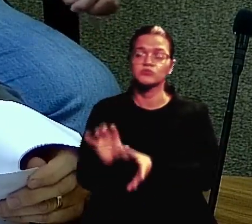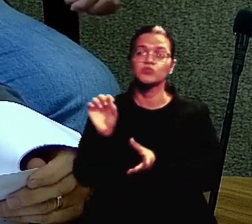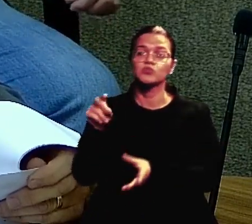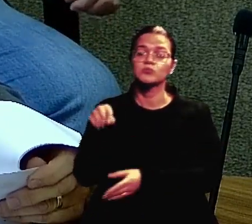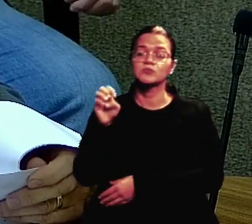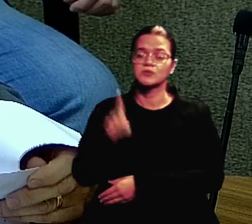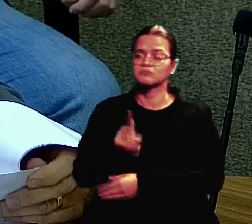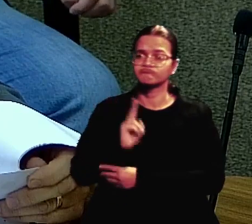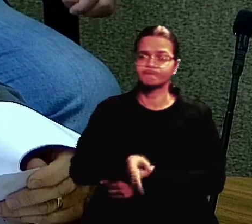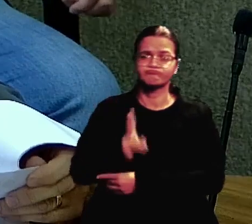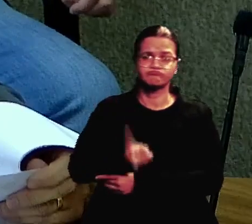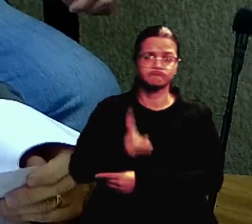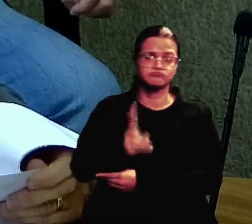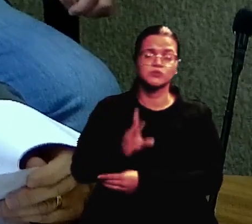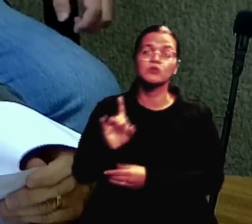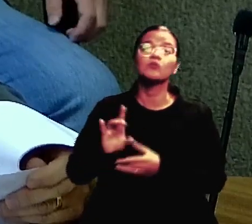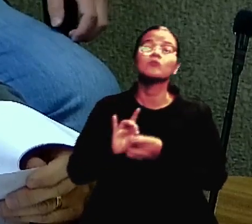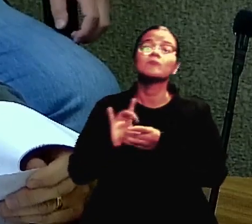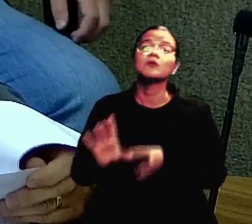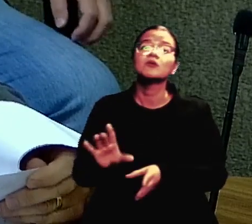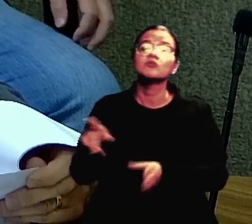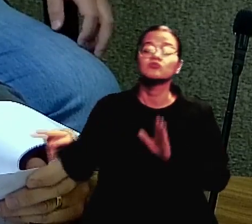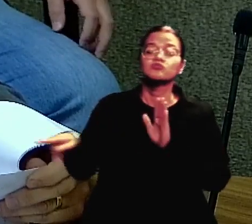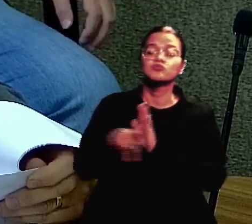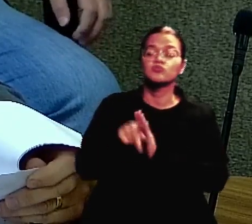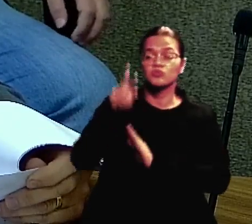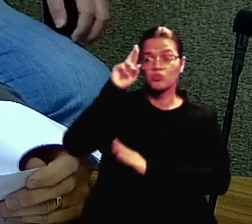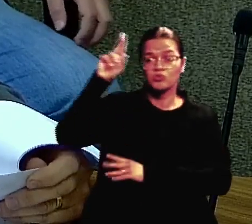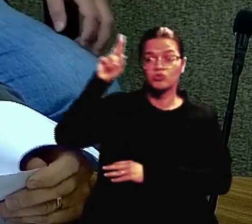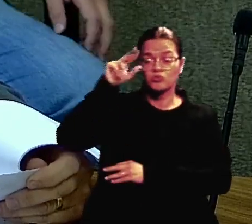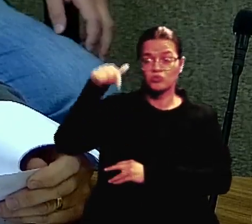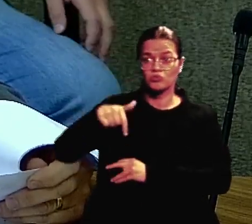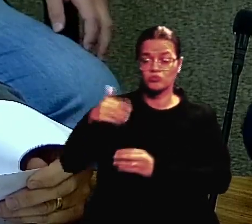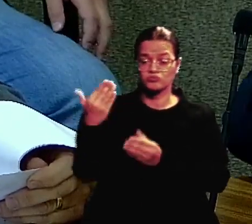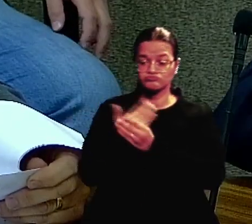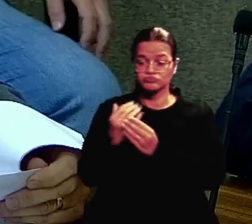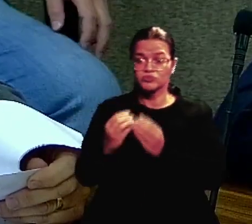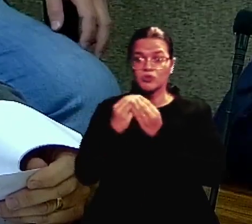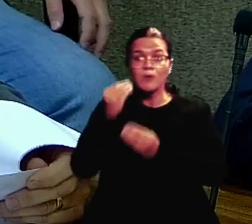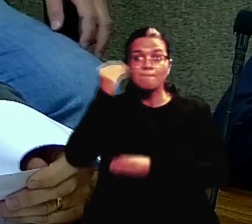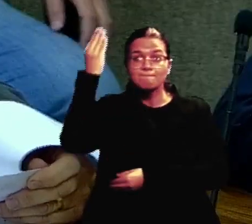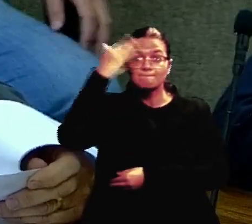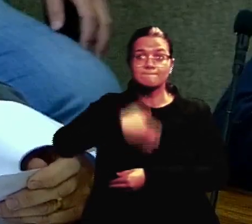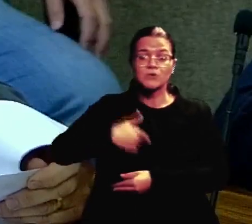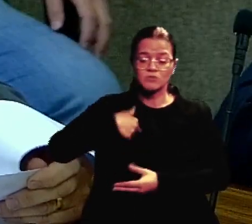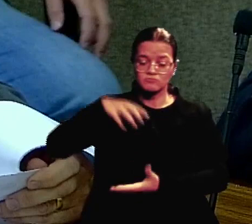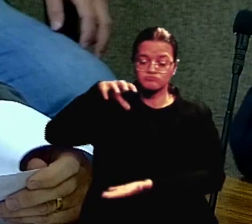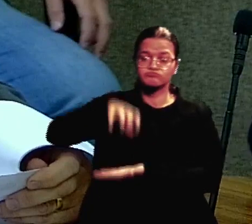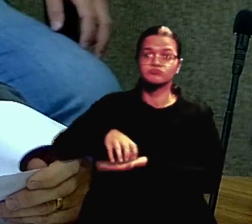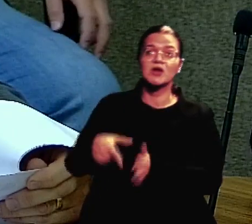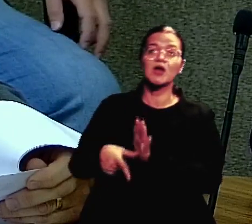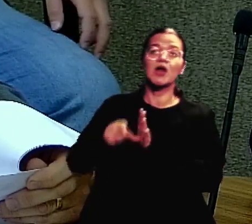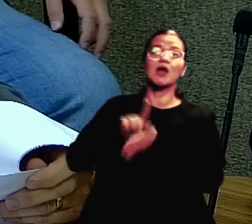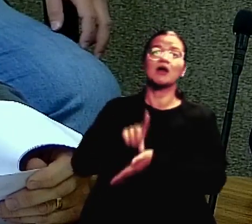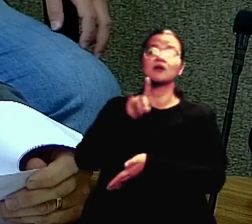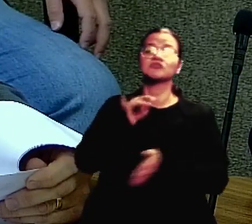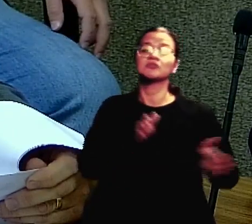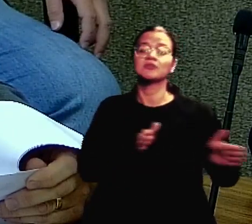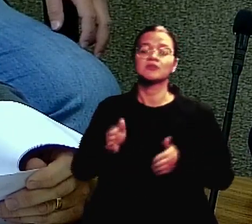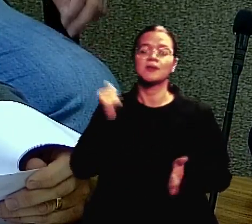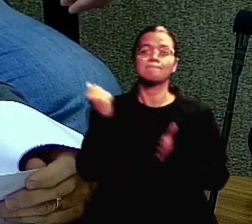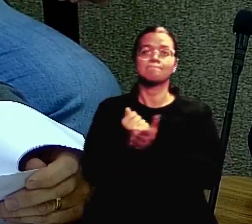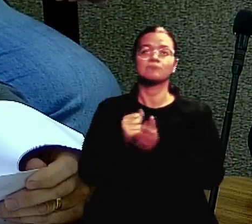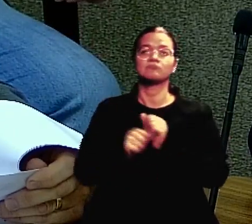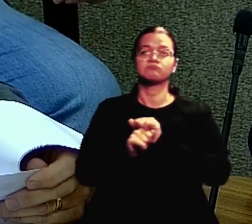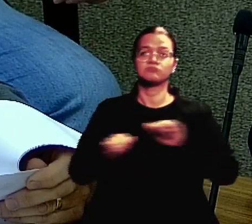em caráter permanente ao permissionário proprietário de pit dog que comprove sua instalação anterior à data de